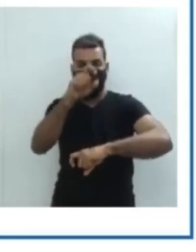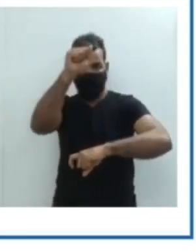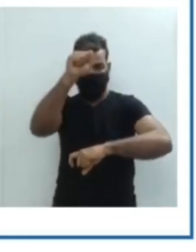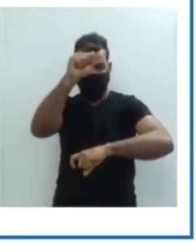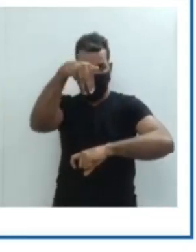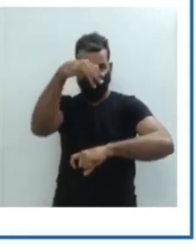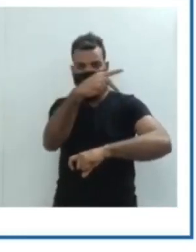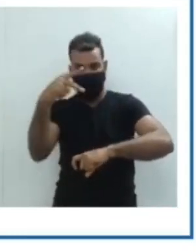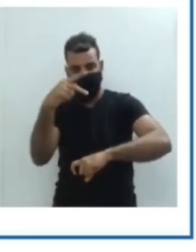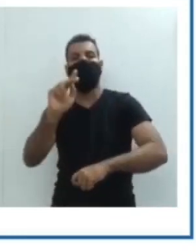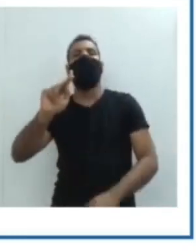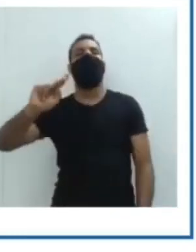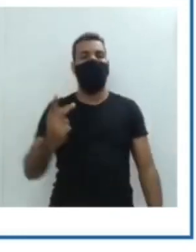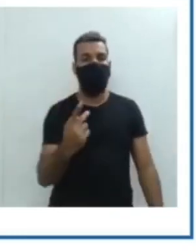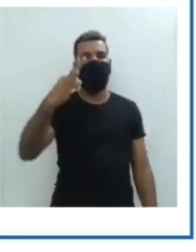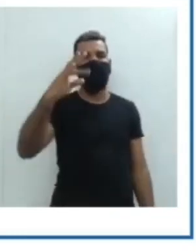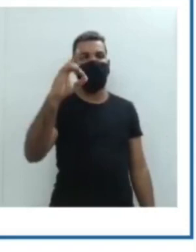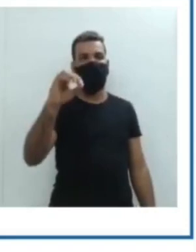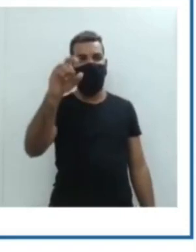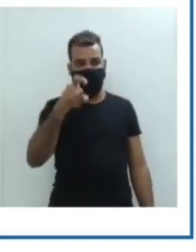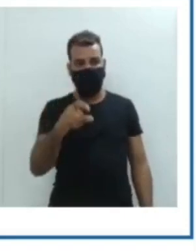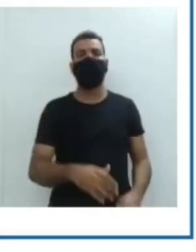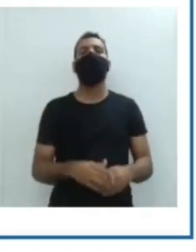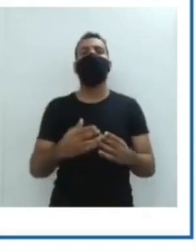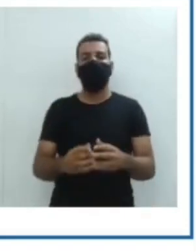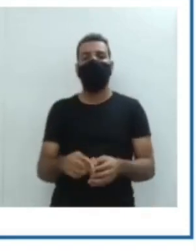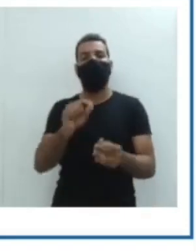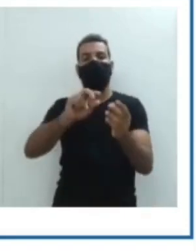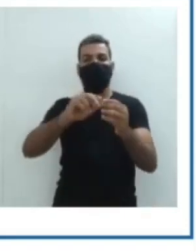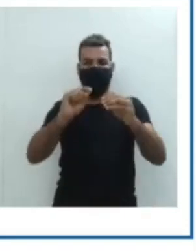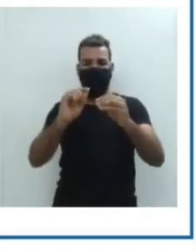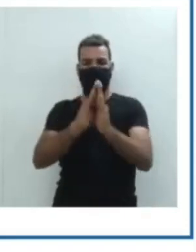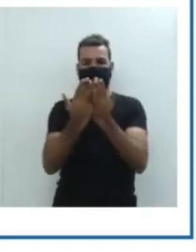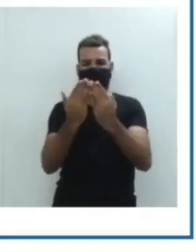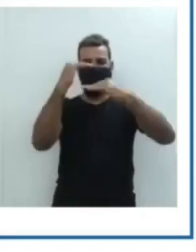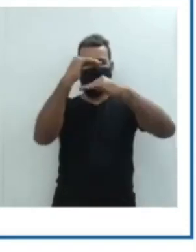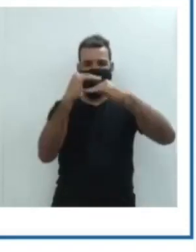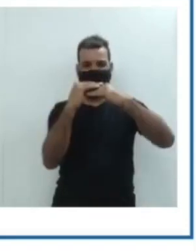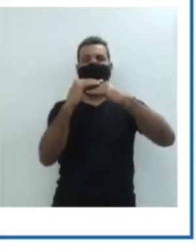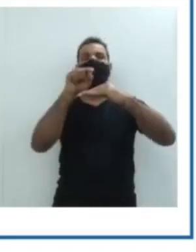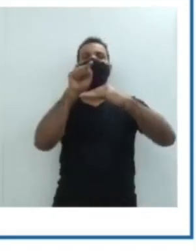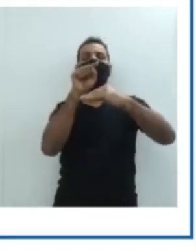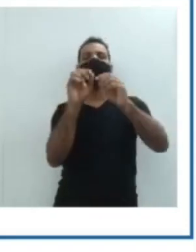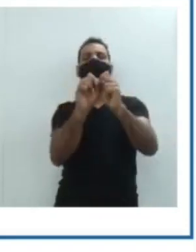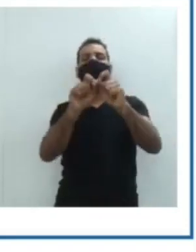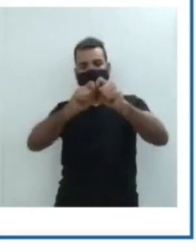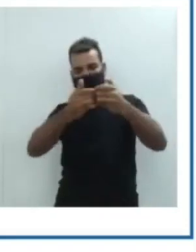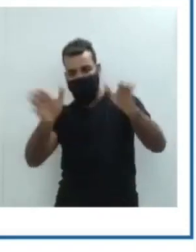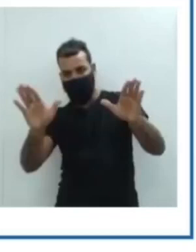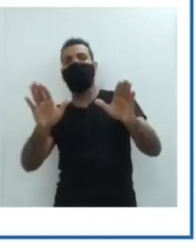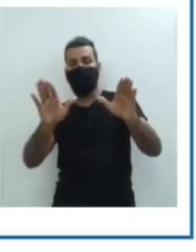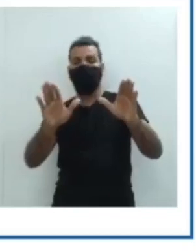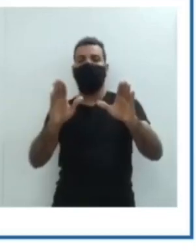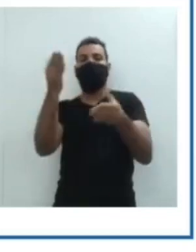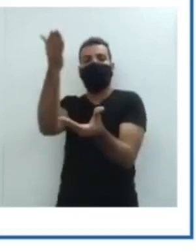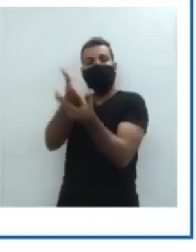fonte ele vai estar compactado Então você vai descontar que você descompactou e botar na pastinha